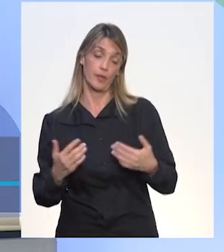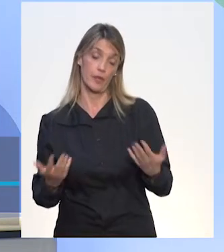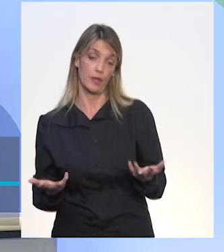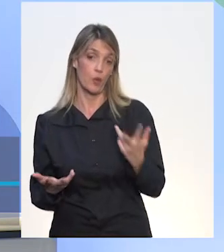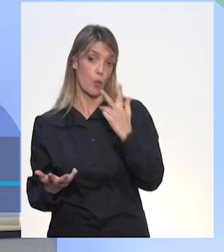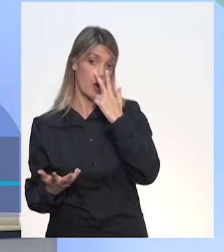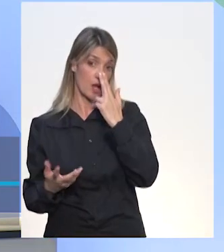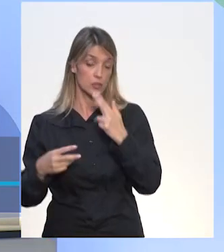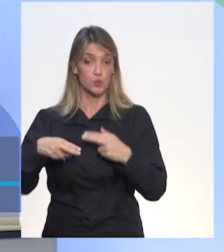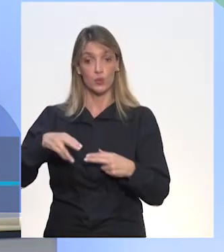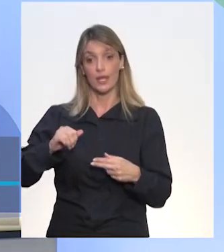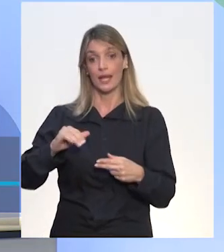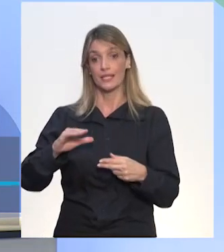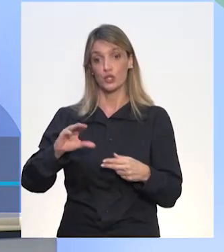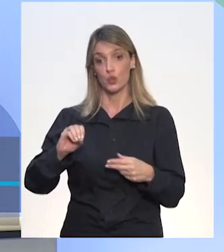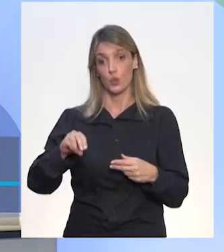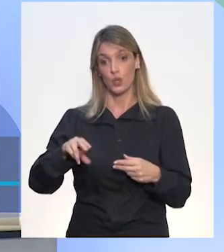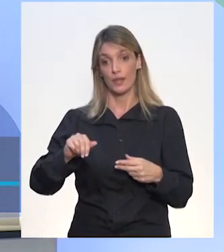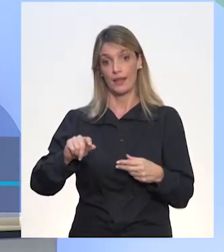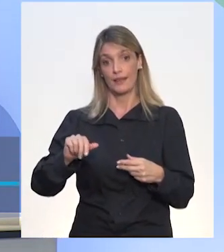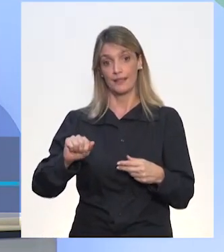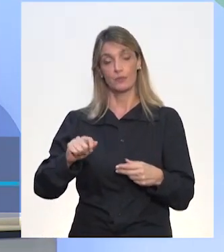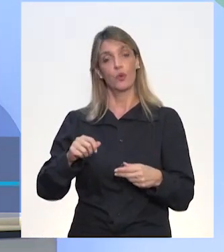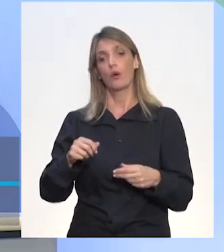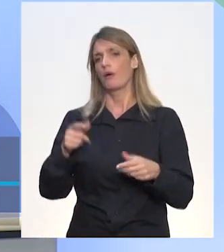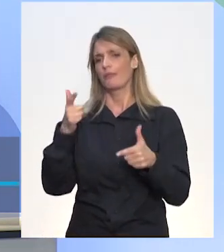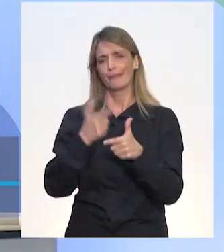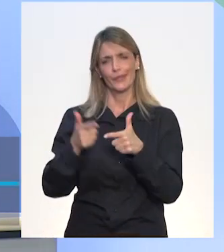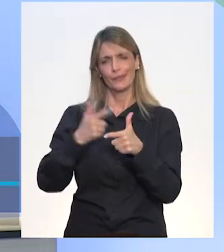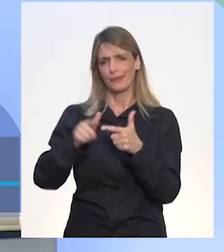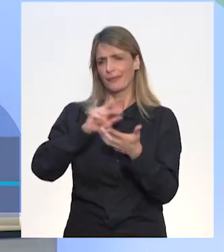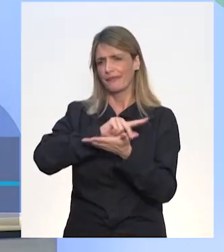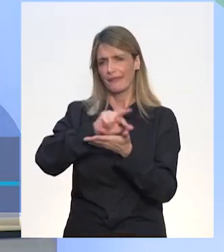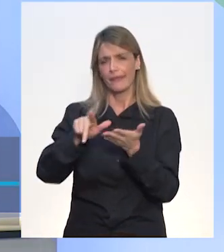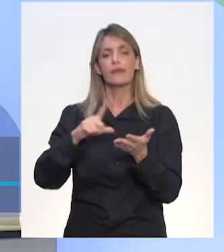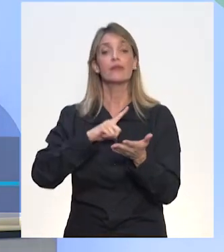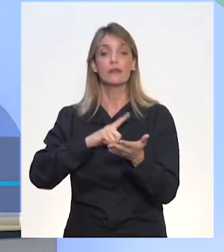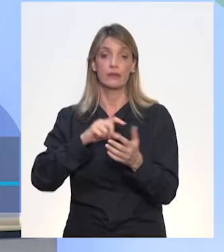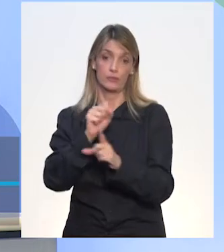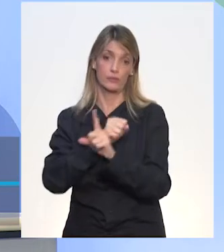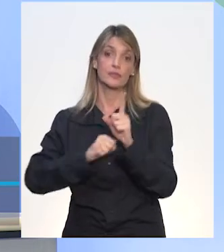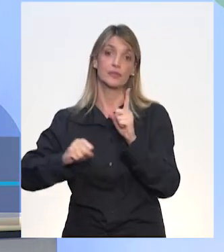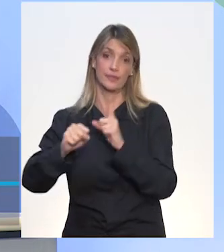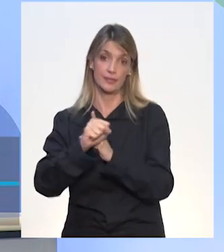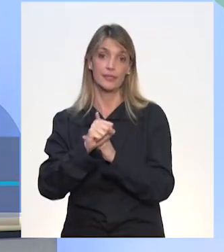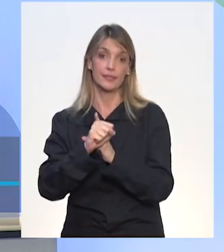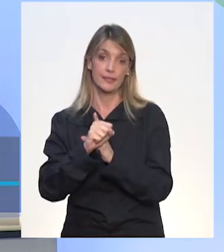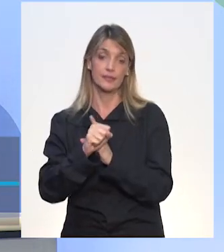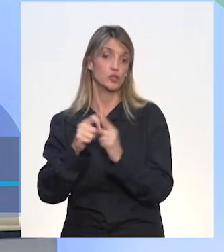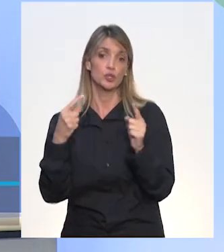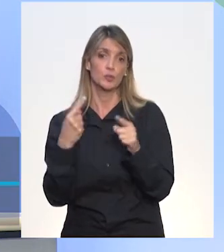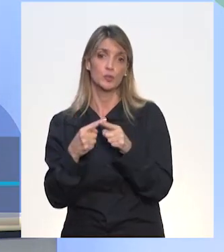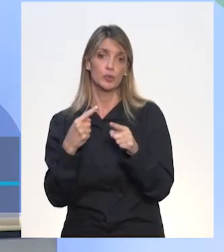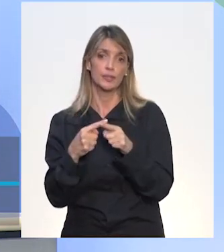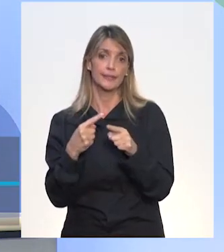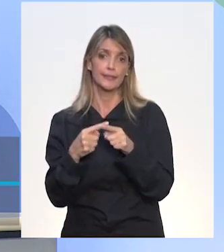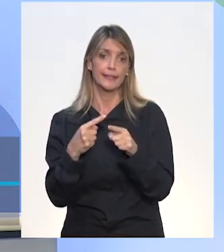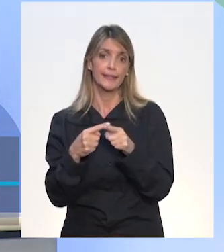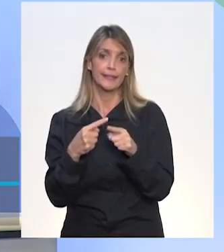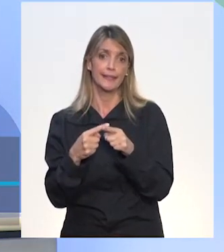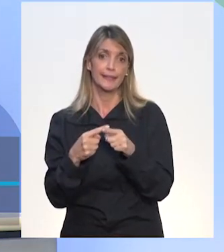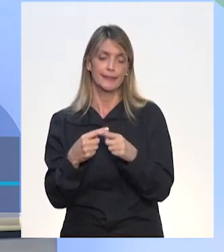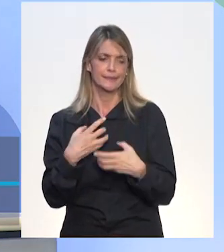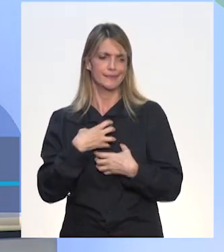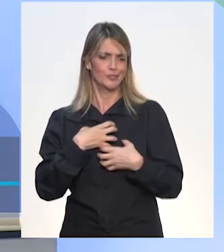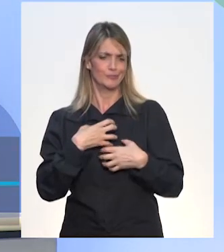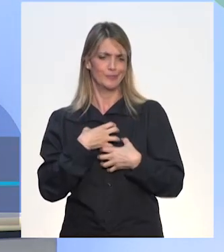o nacionalismo seja a causa assim, de muitos problemas que nós vivemos na nossa sociedade, por causa desse